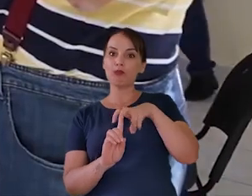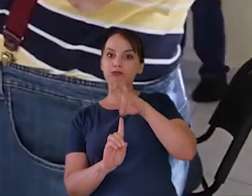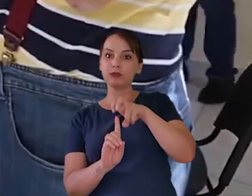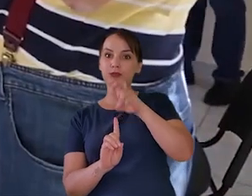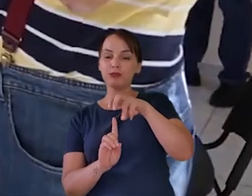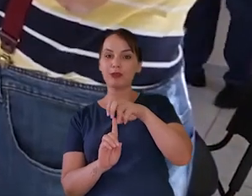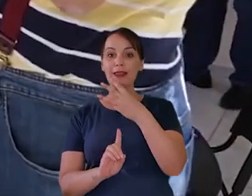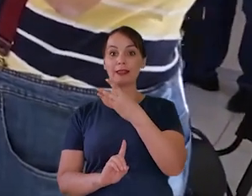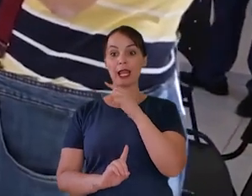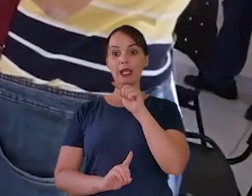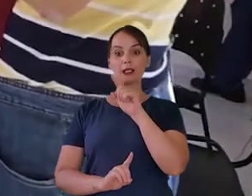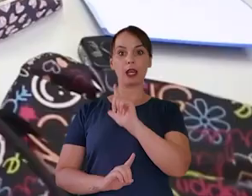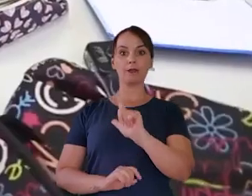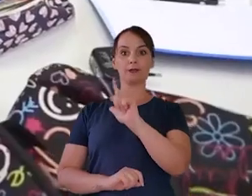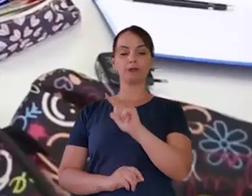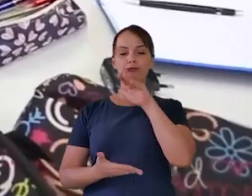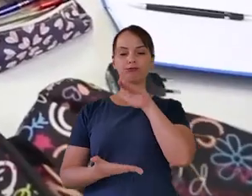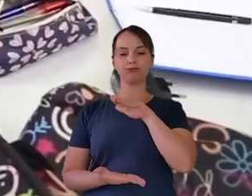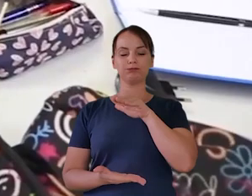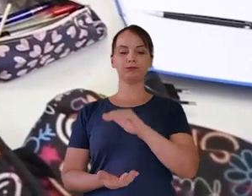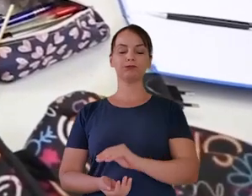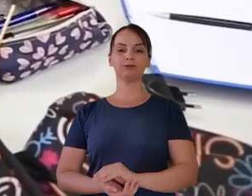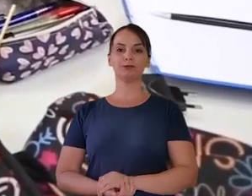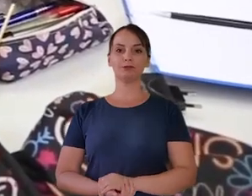de refrigerante menor, de 3 litros.